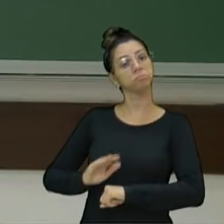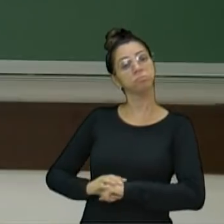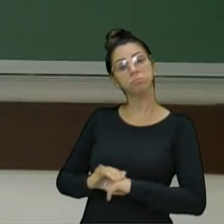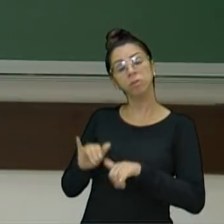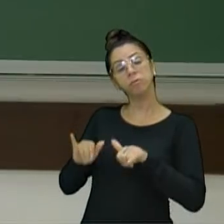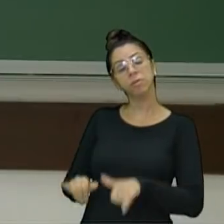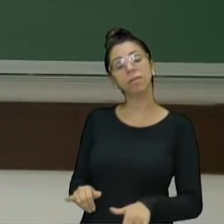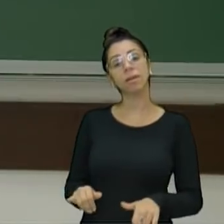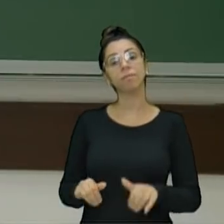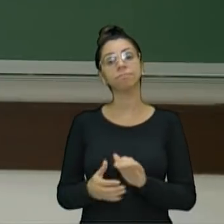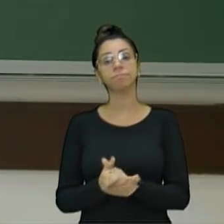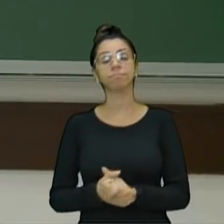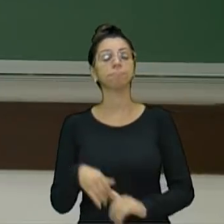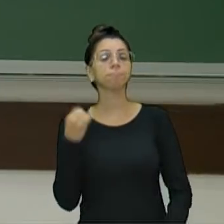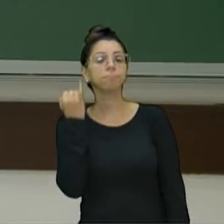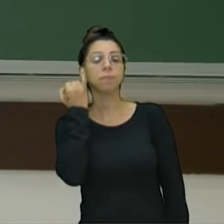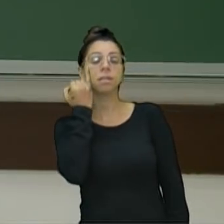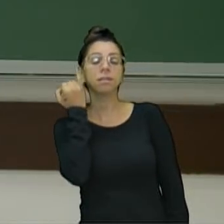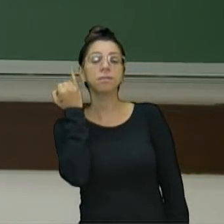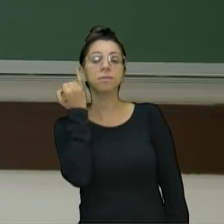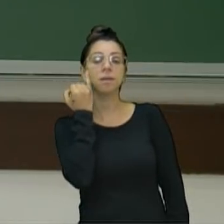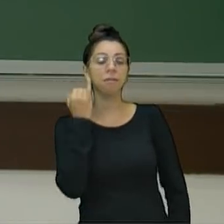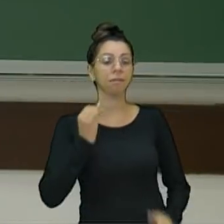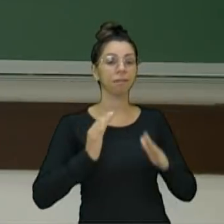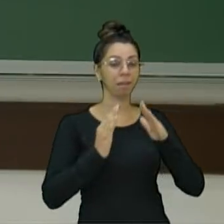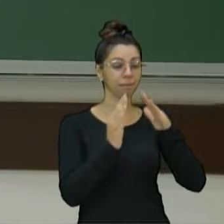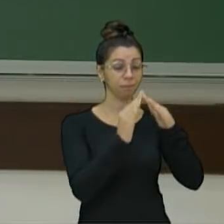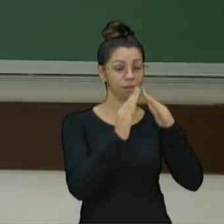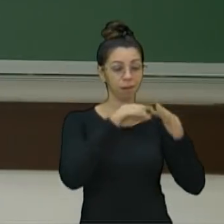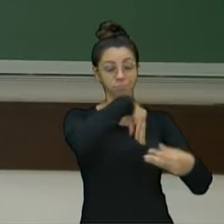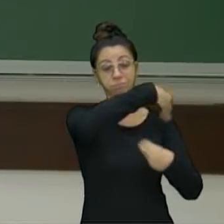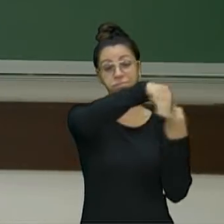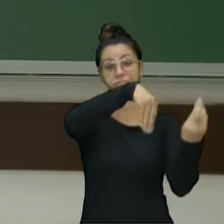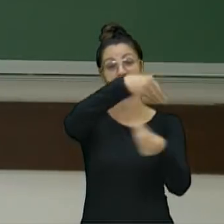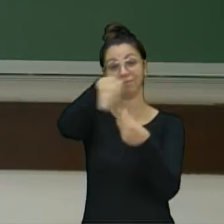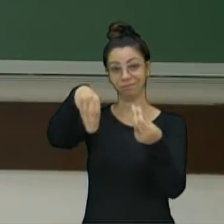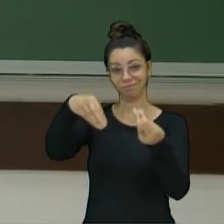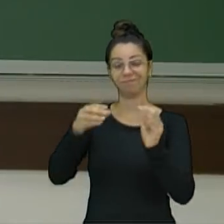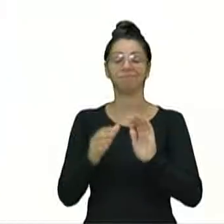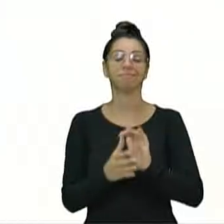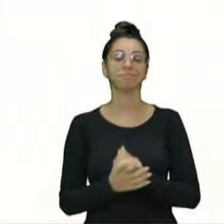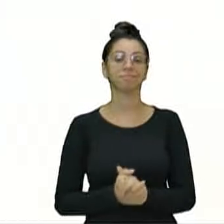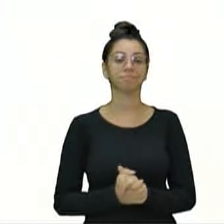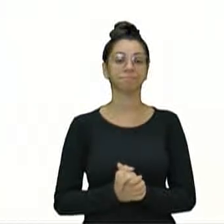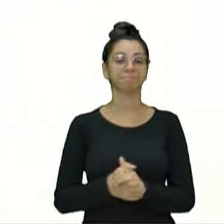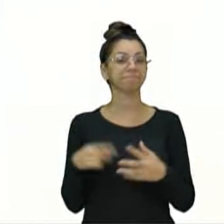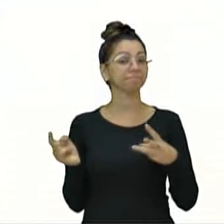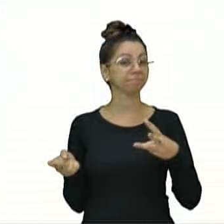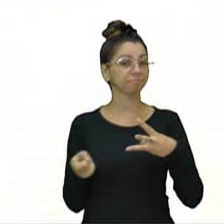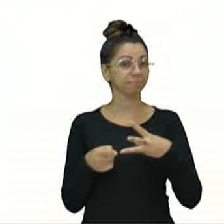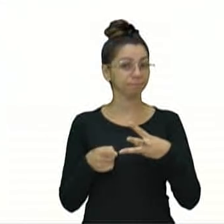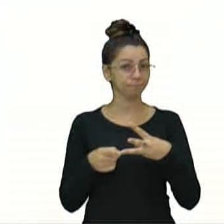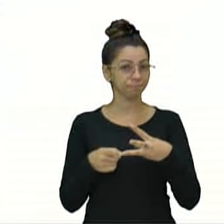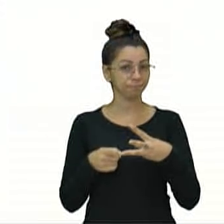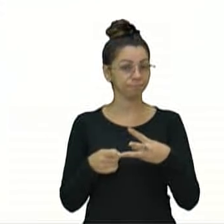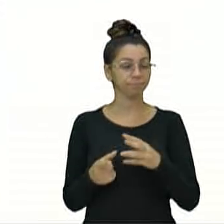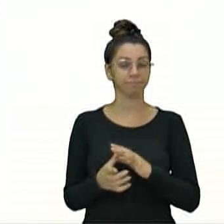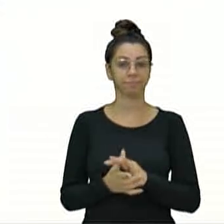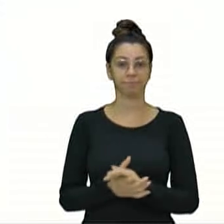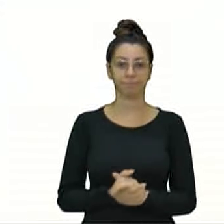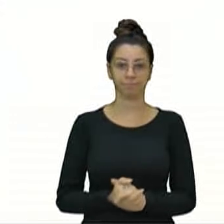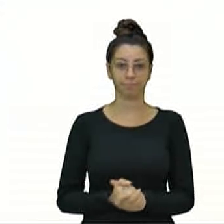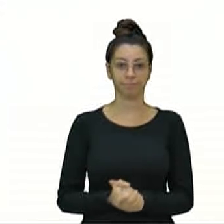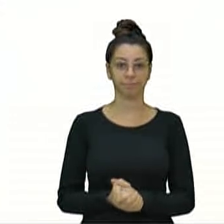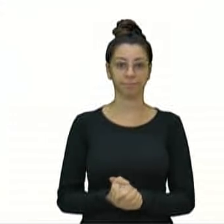ficar preguiçosa e deixar a casa uma bagunça. Número 3. Eat out whenever I feel to